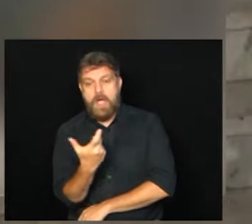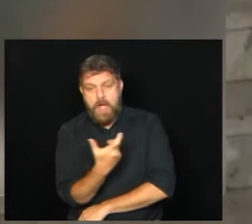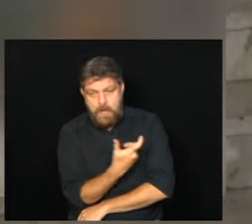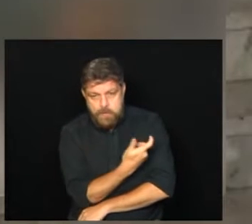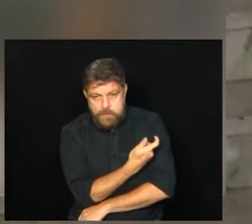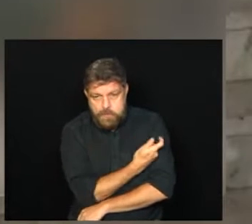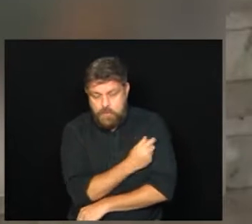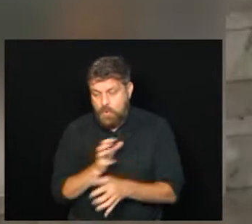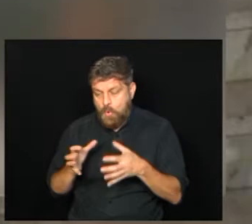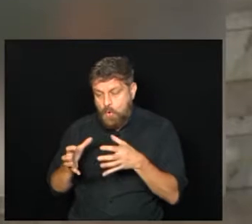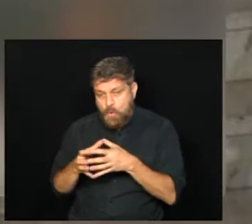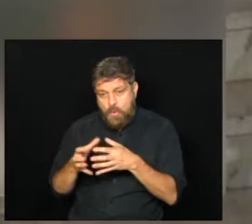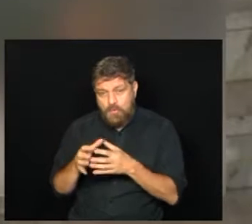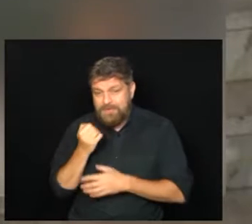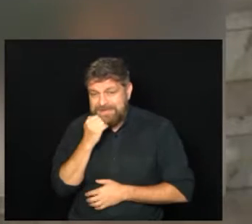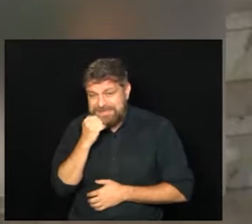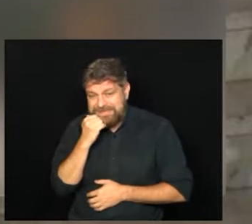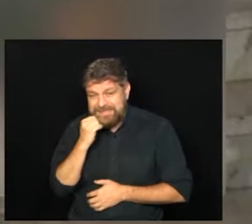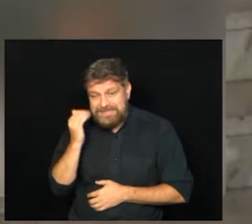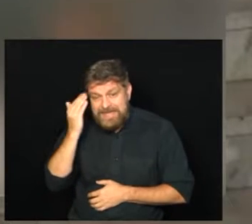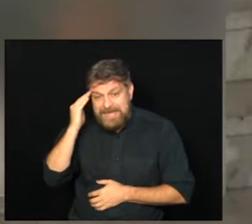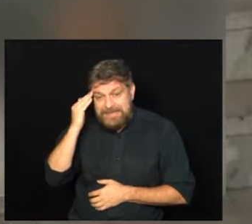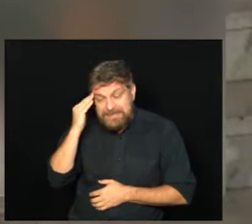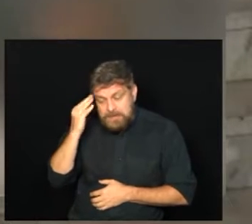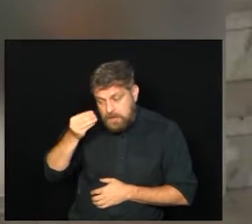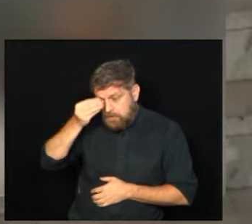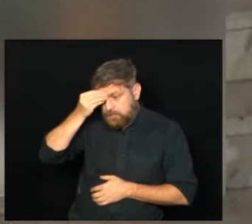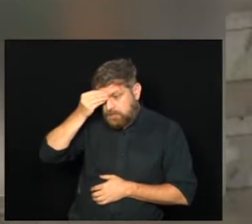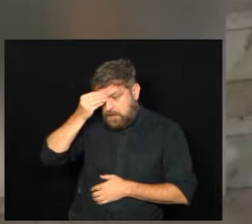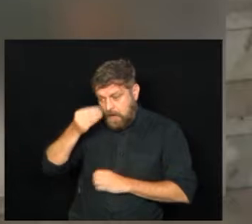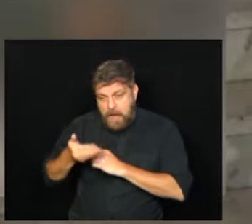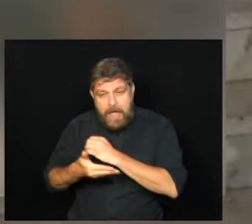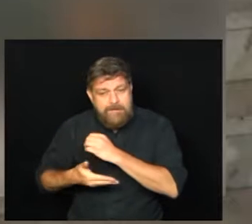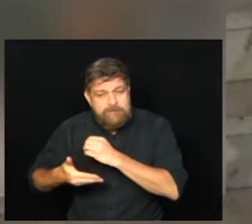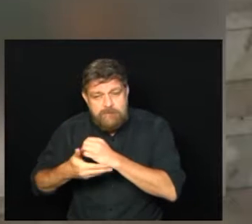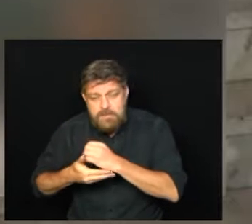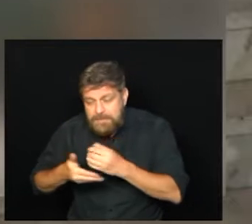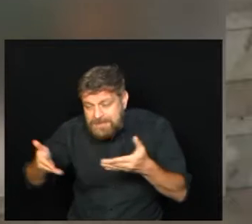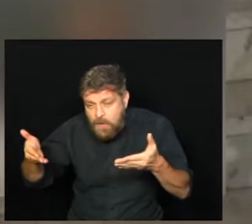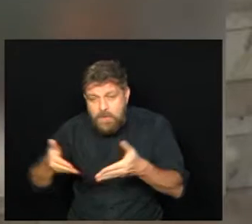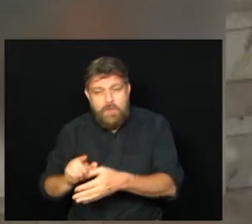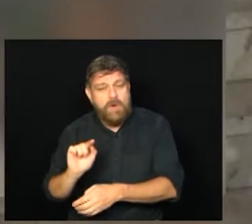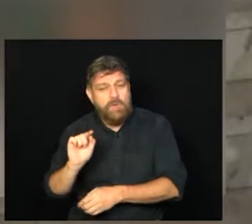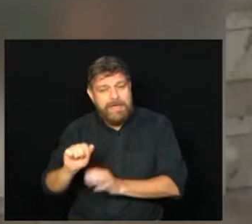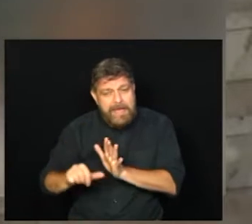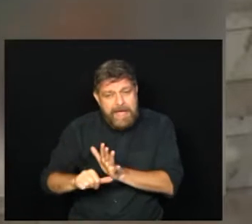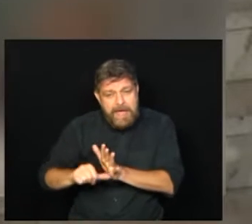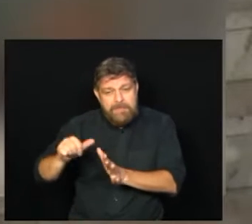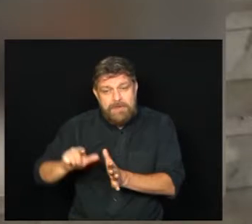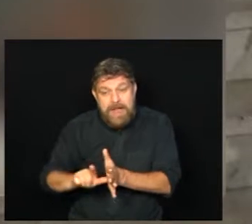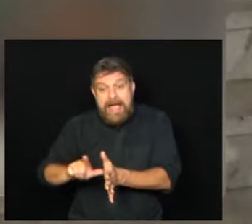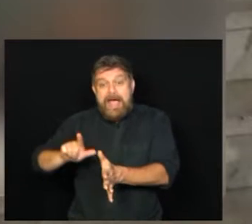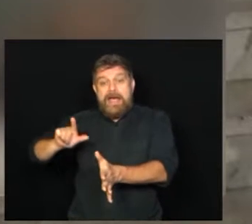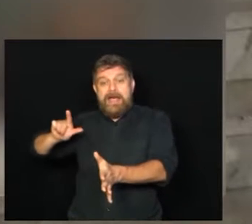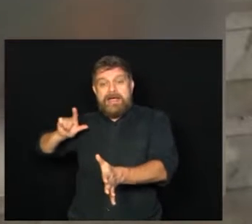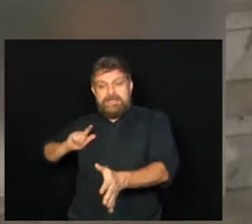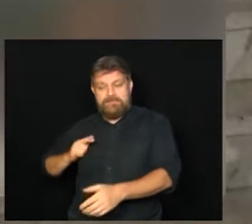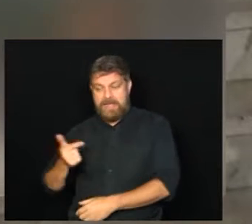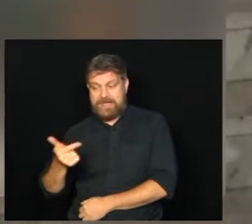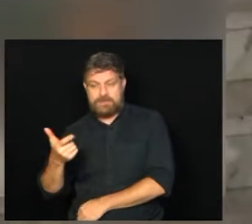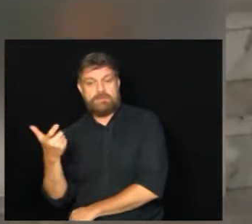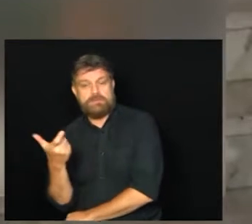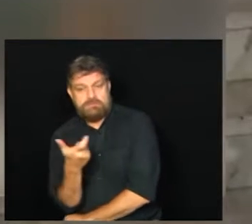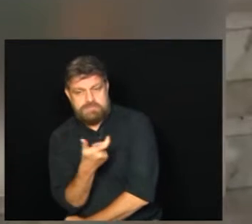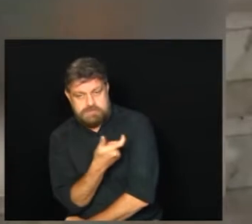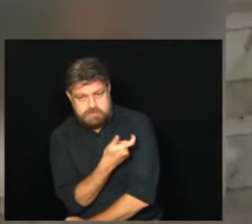Científico entende que, nesse momento, é fundamental, primeiro, antecipar a segunda